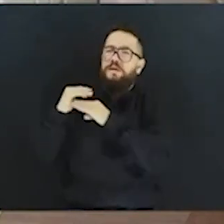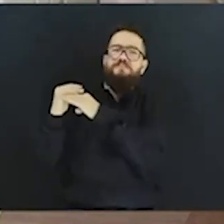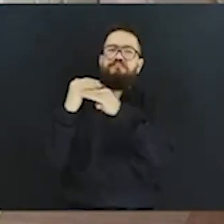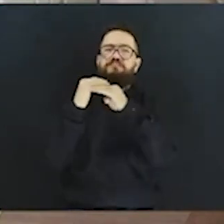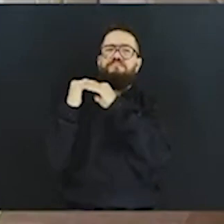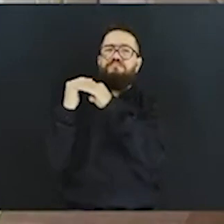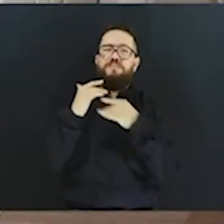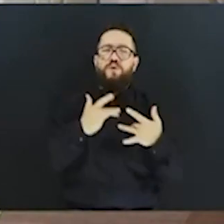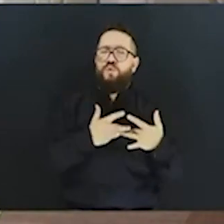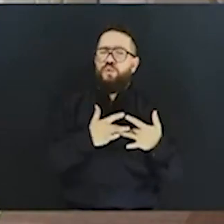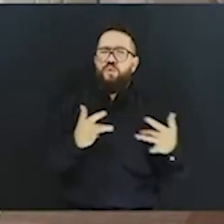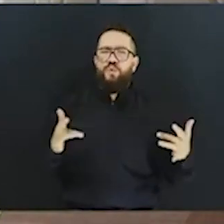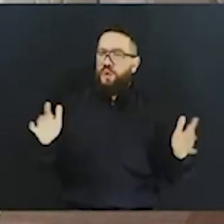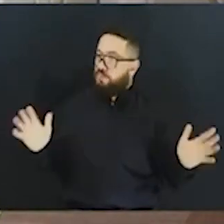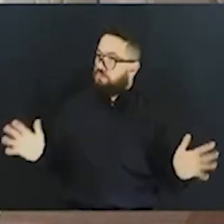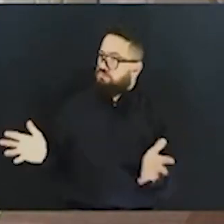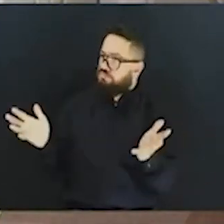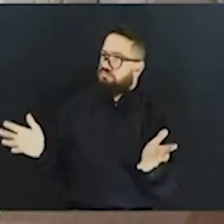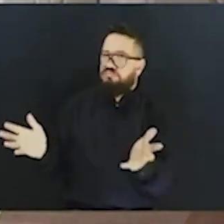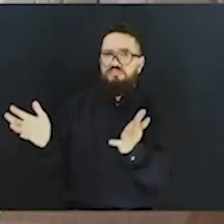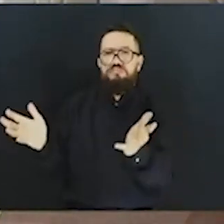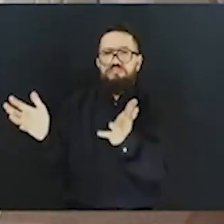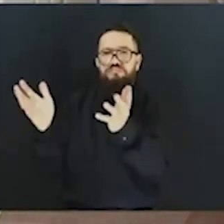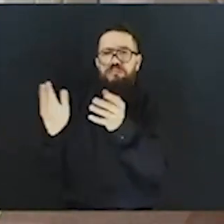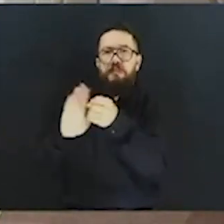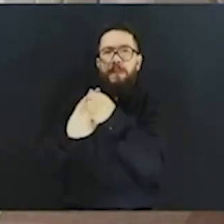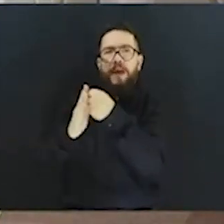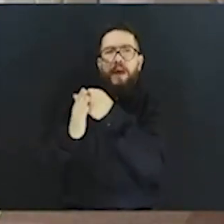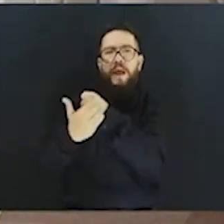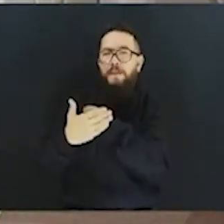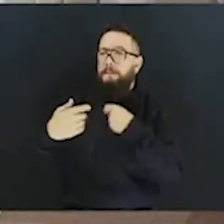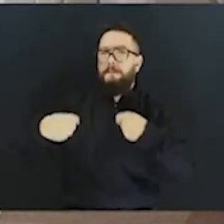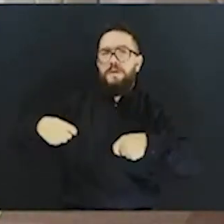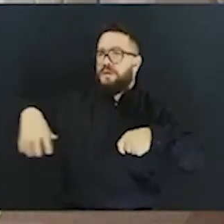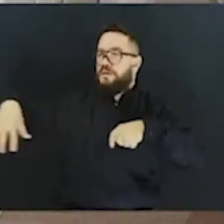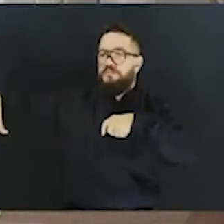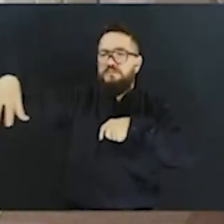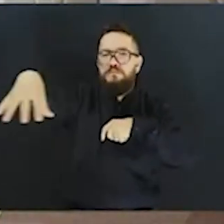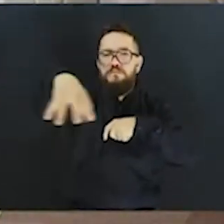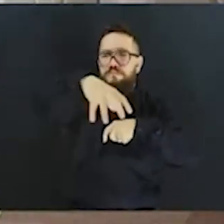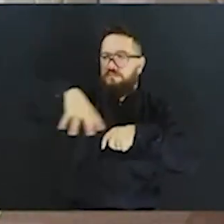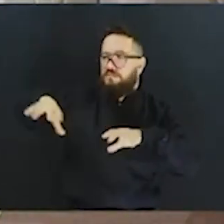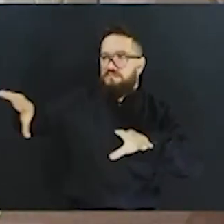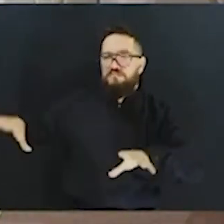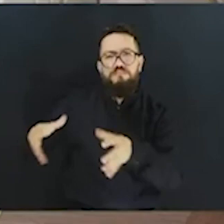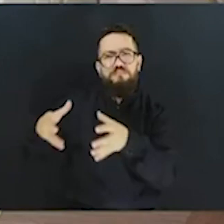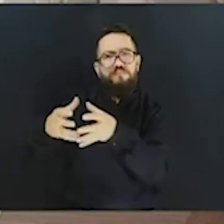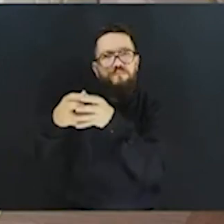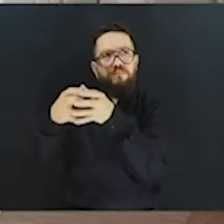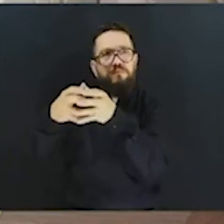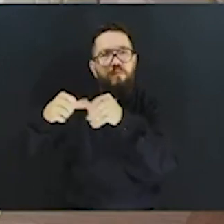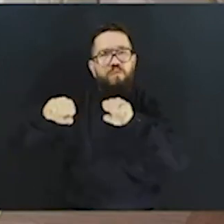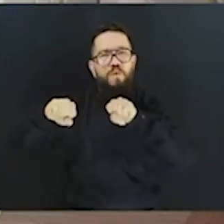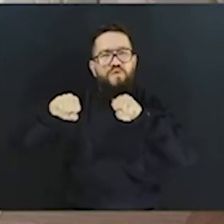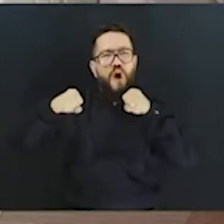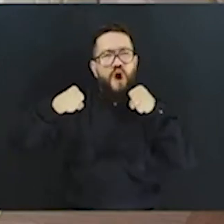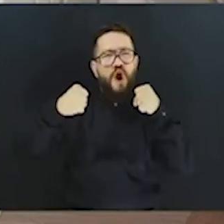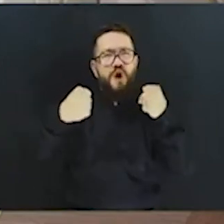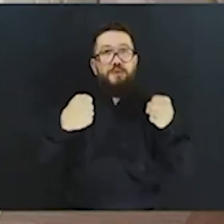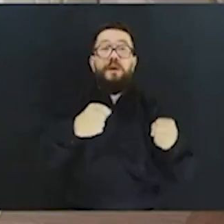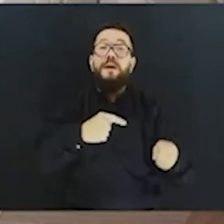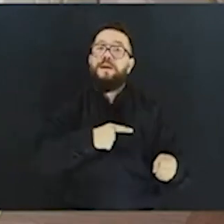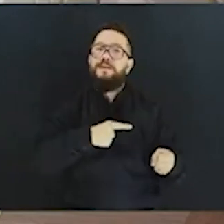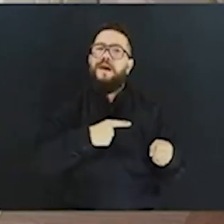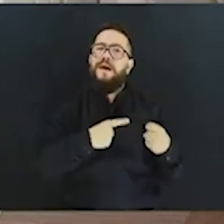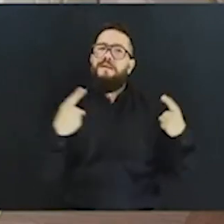cooperação entre as comunidades, formando comunidades muito mais fortes. Os eventos como as batalhas de rimas estimulam o